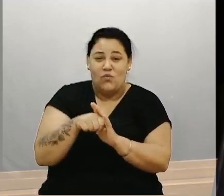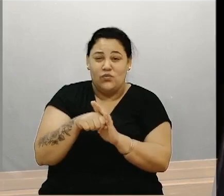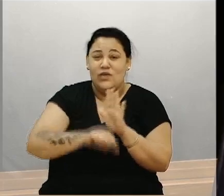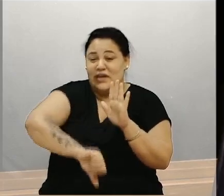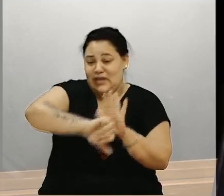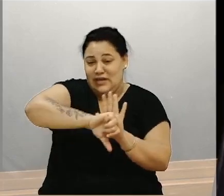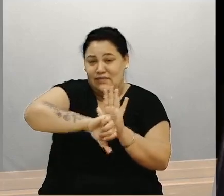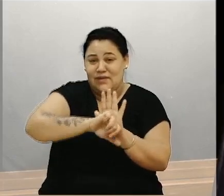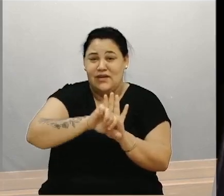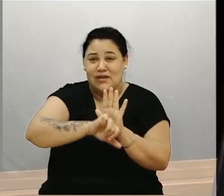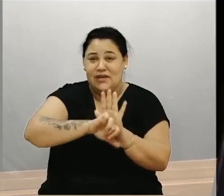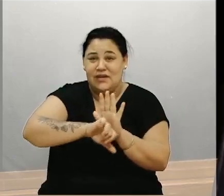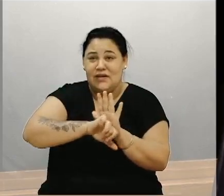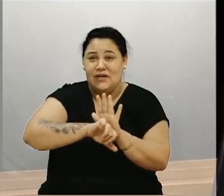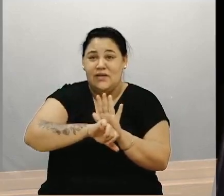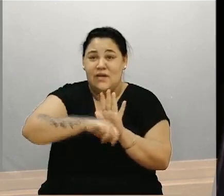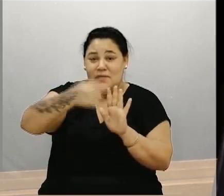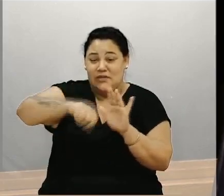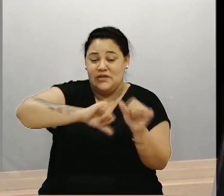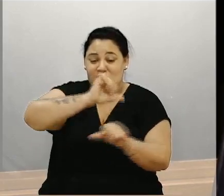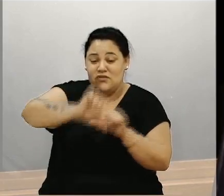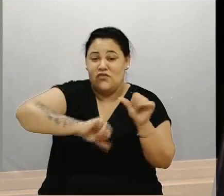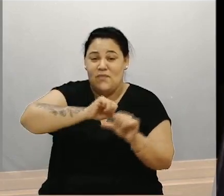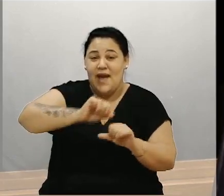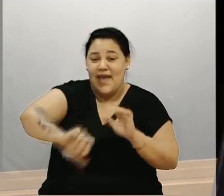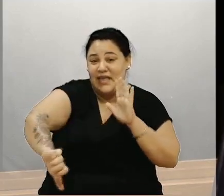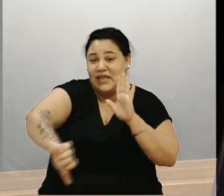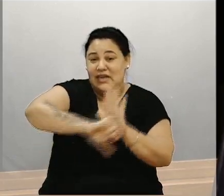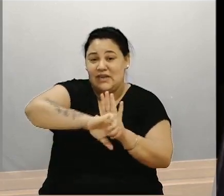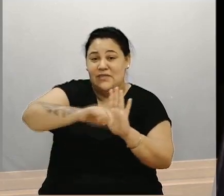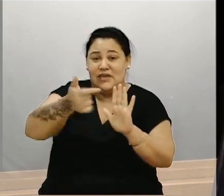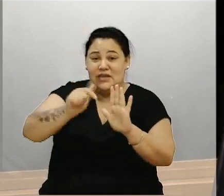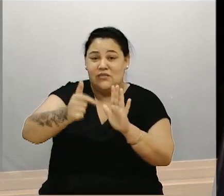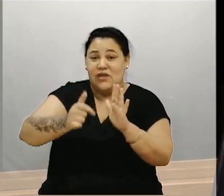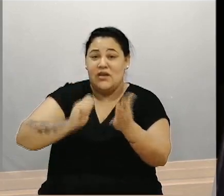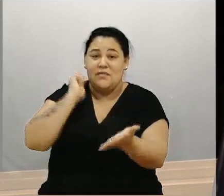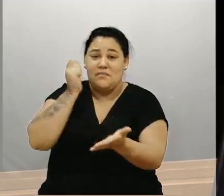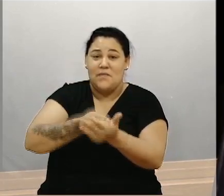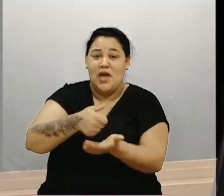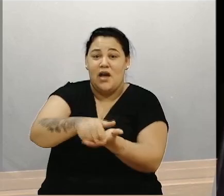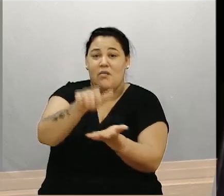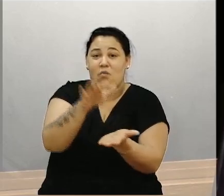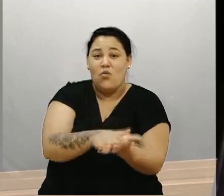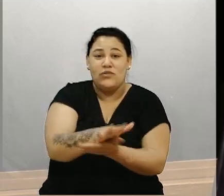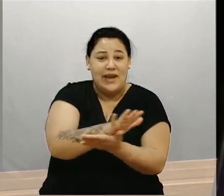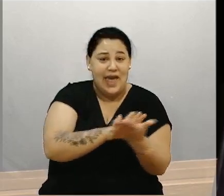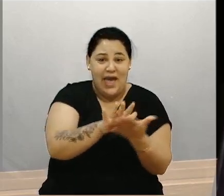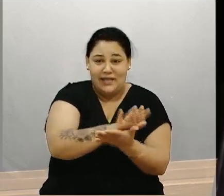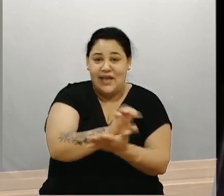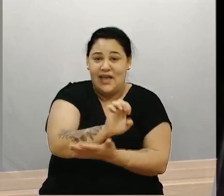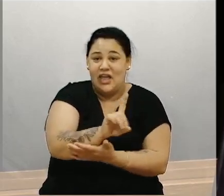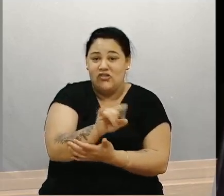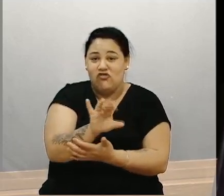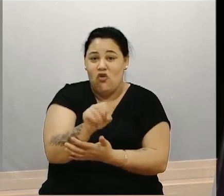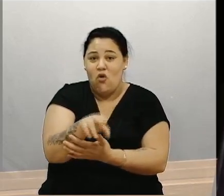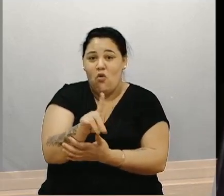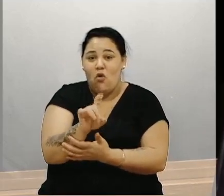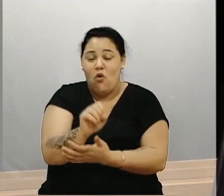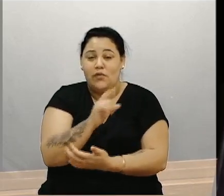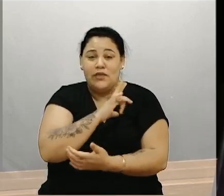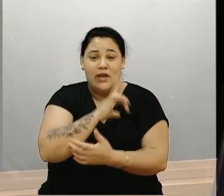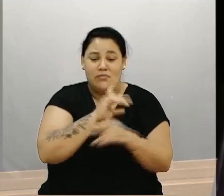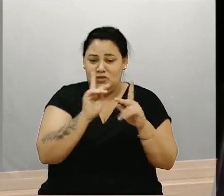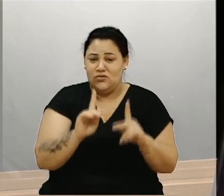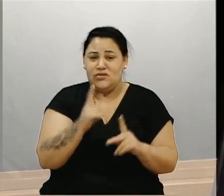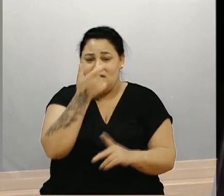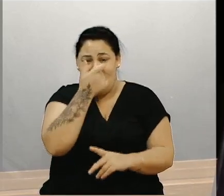ser crime hediondos, a fake news também precisa ter uma regulamentação, porque tem gente aqui que acha que não tem que ter